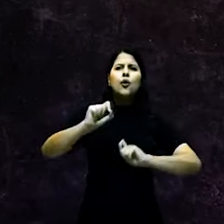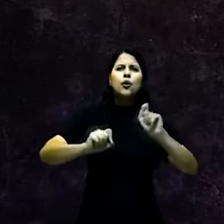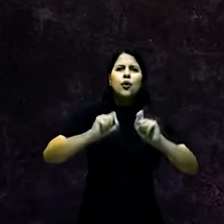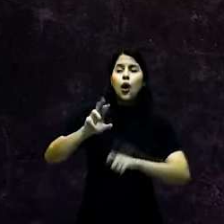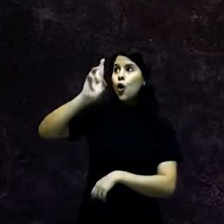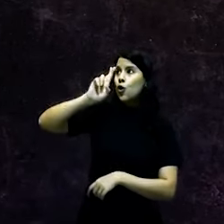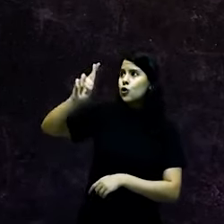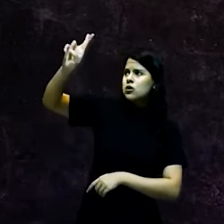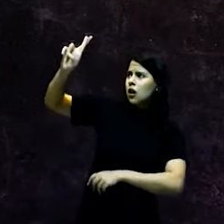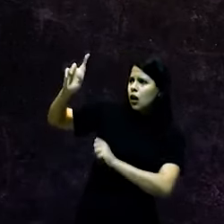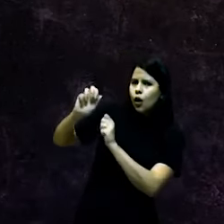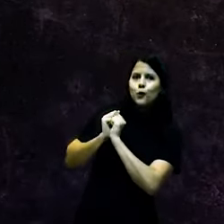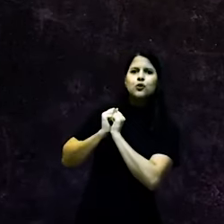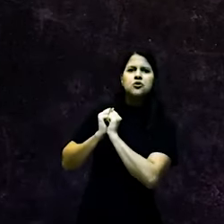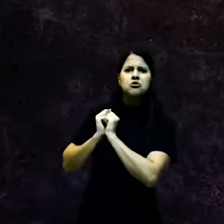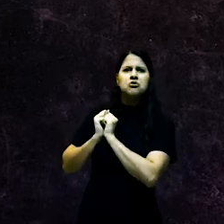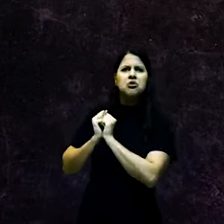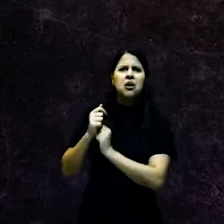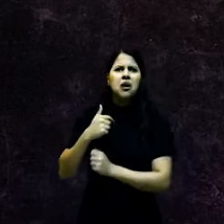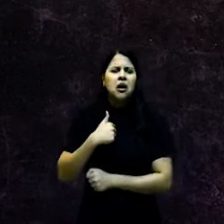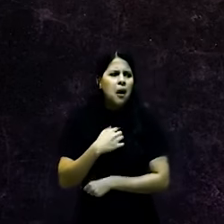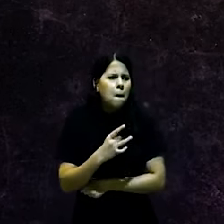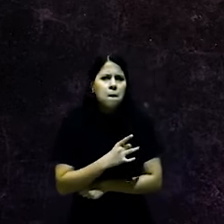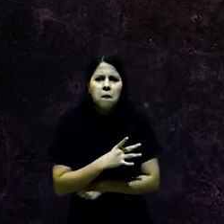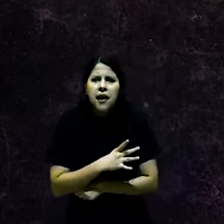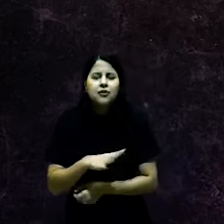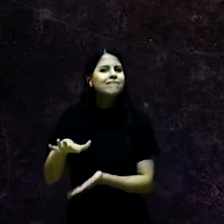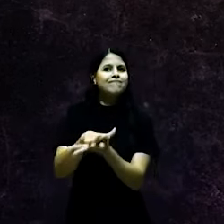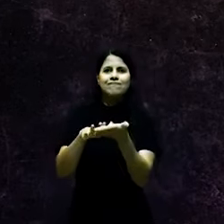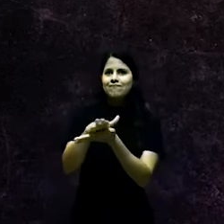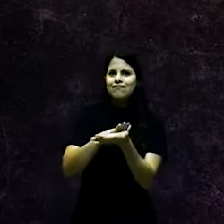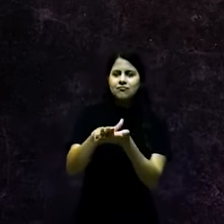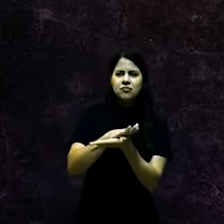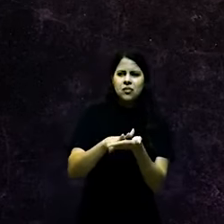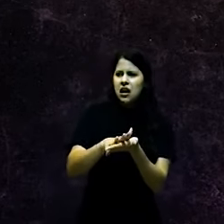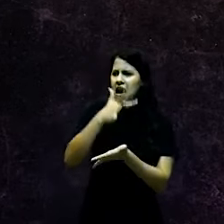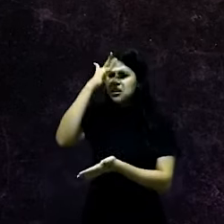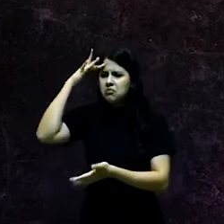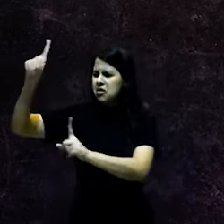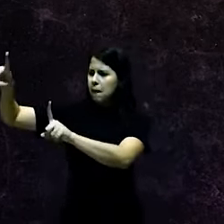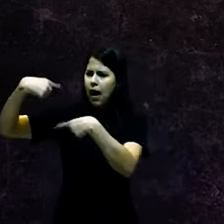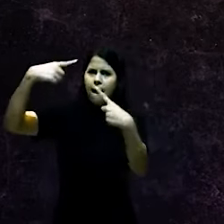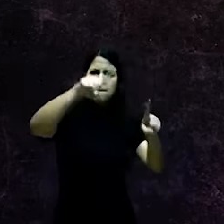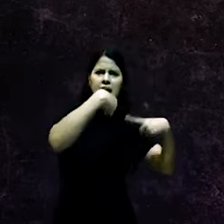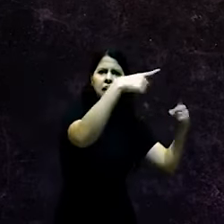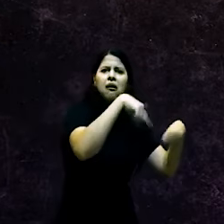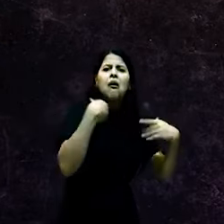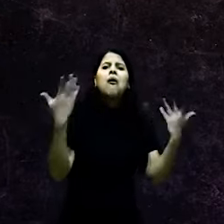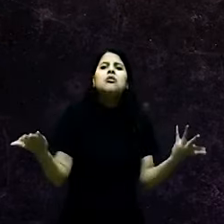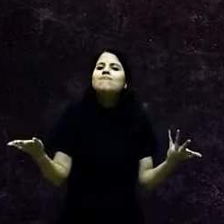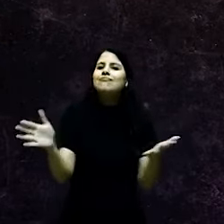Senhor está contigo, e eu não temerei. O que é que alguém pode me fazer?